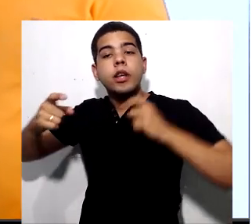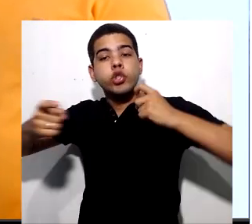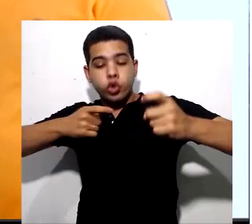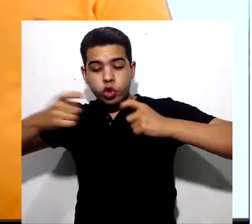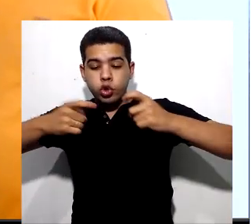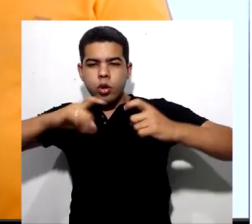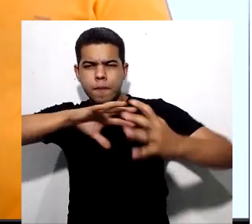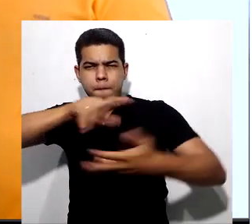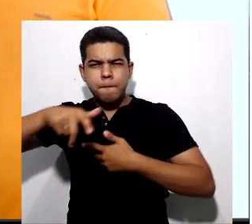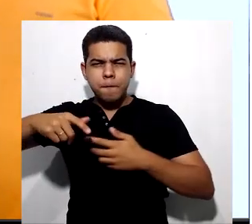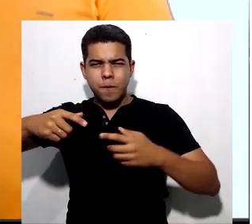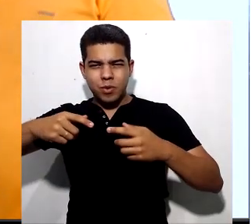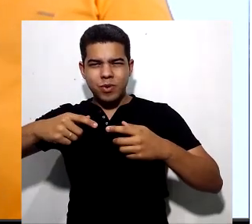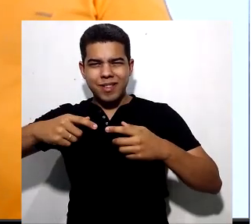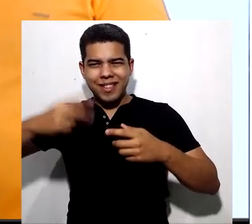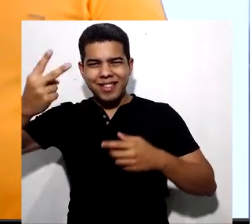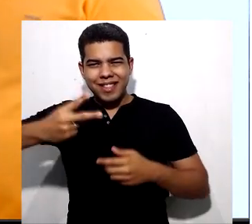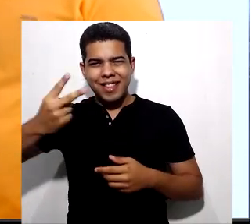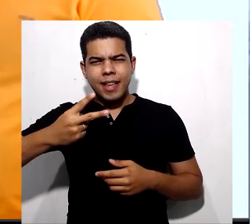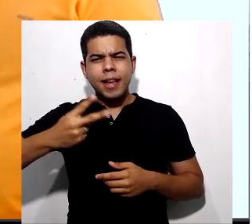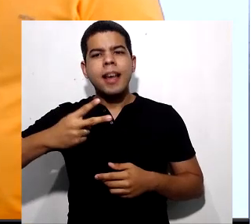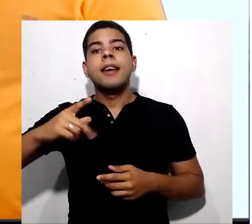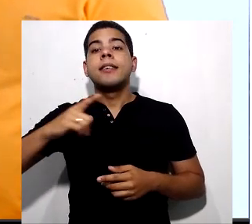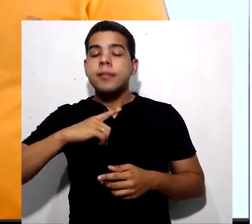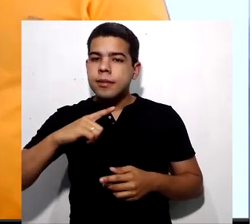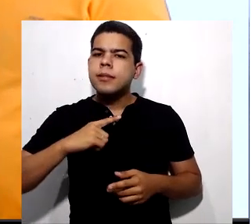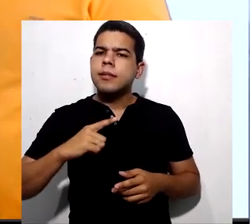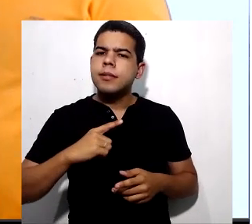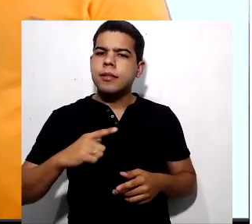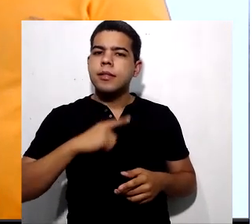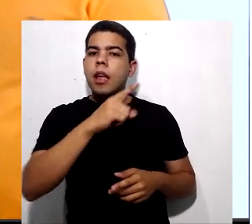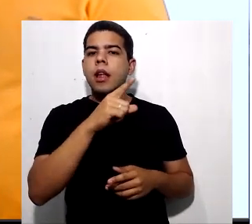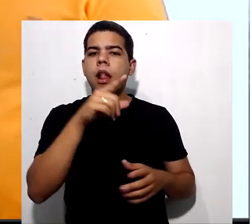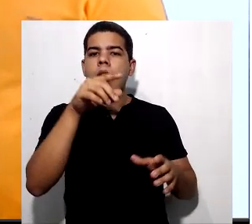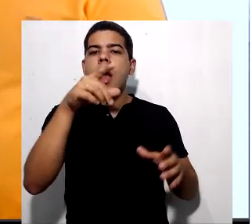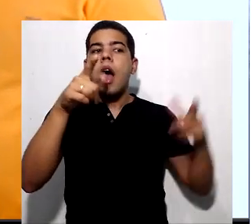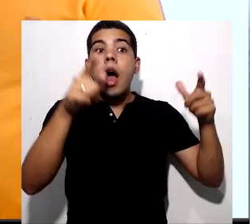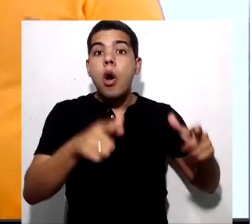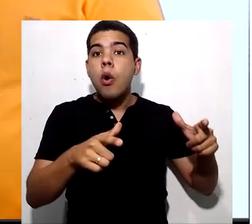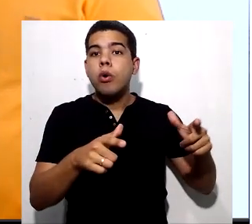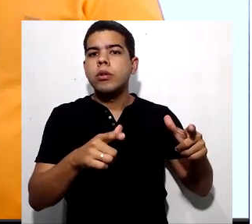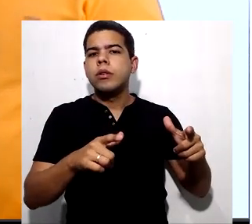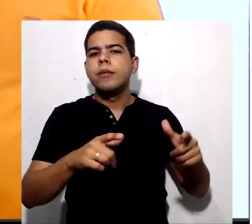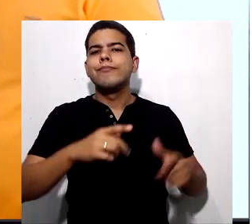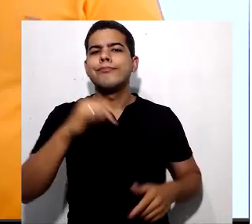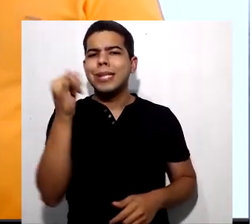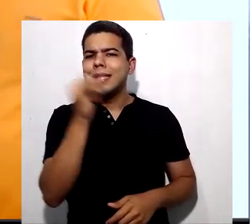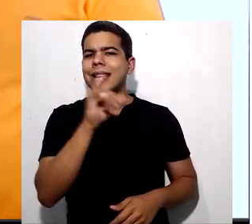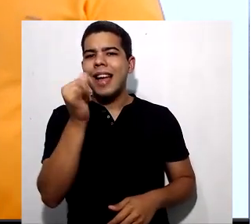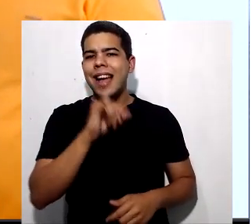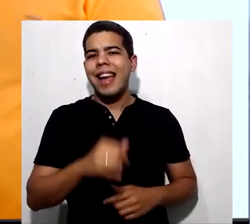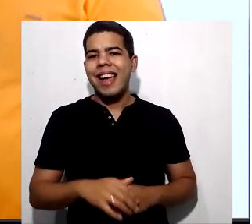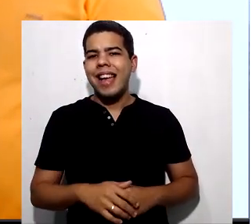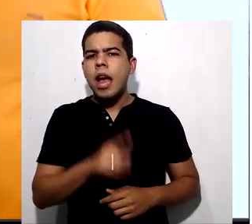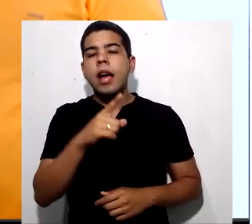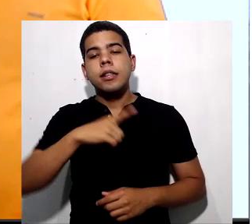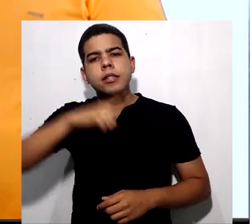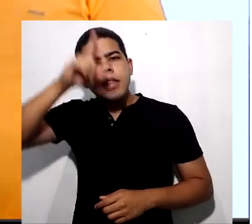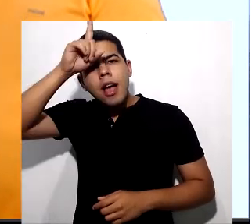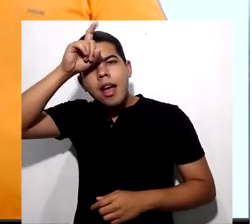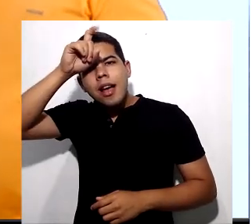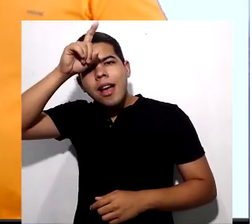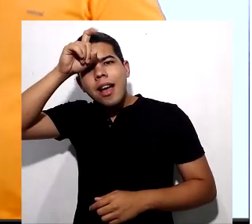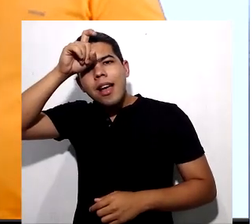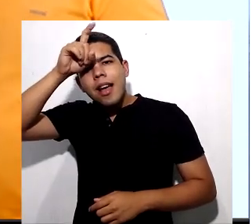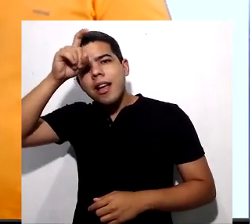na Itália. E ela foi assistente de enfermagem. Certa vez eu vi uma pergunta dizendo assim, qual escritora brasileira